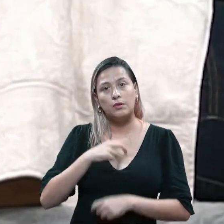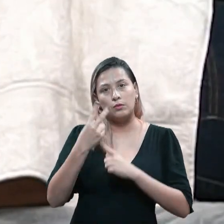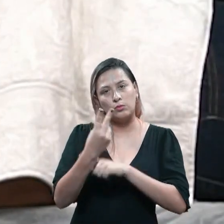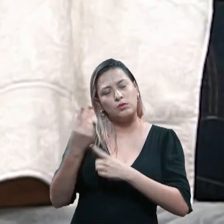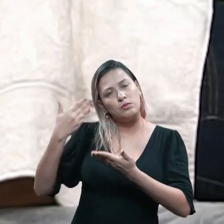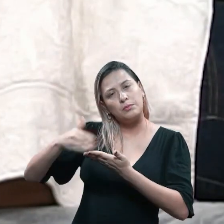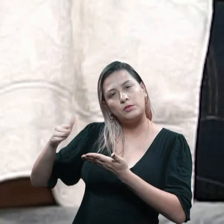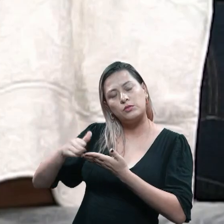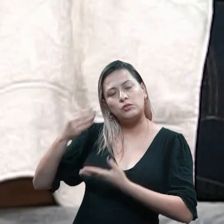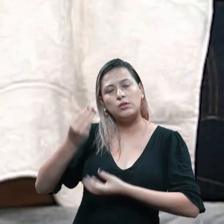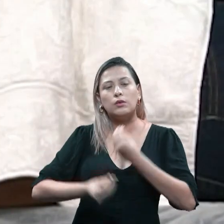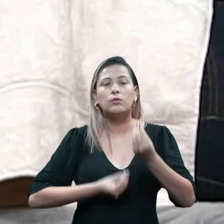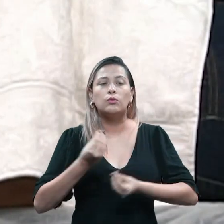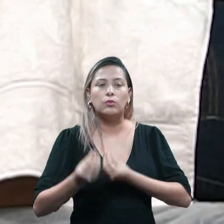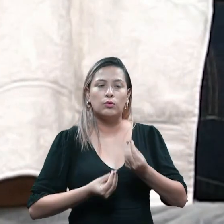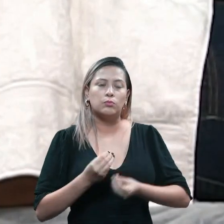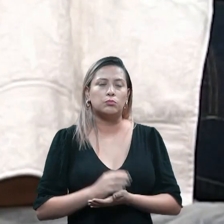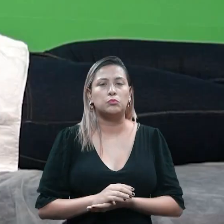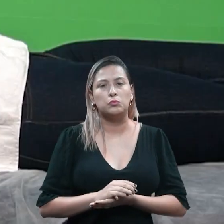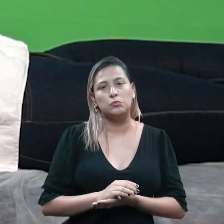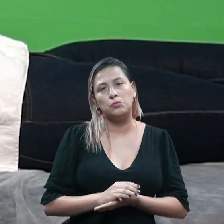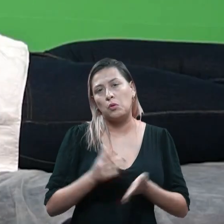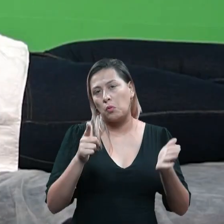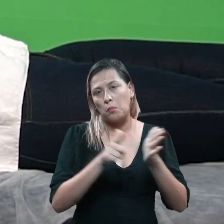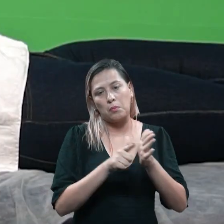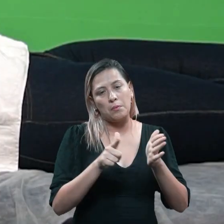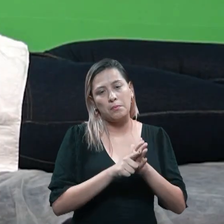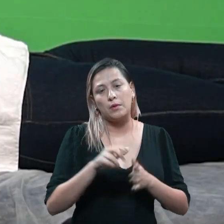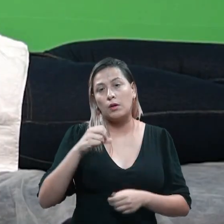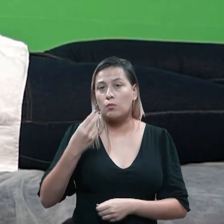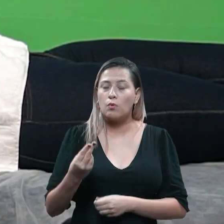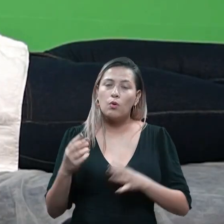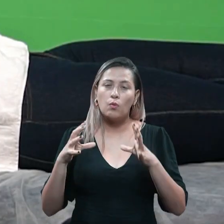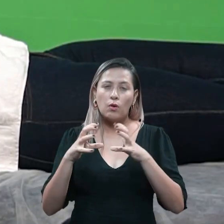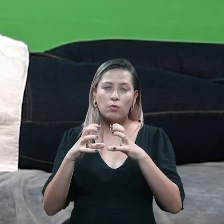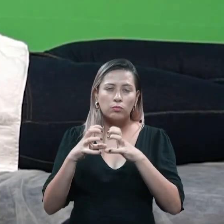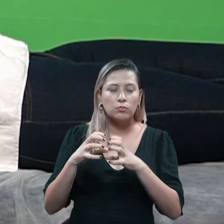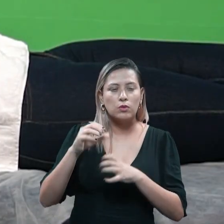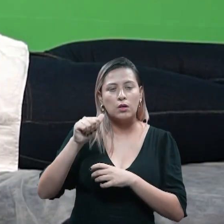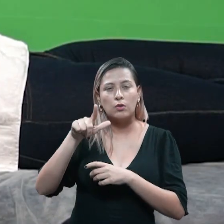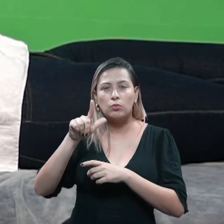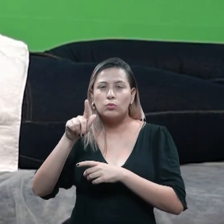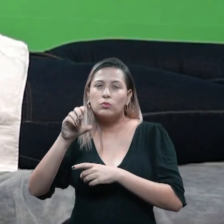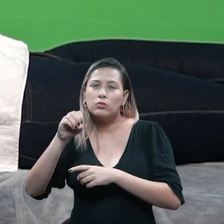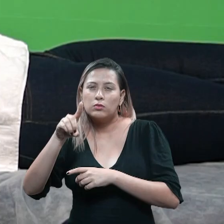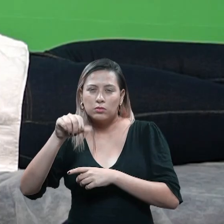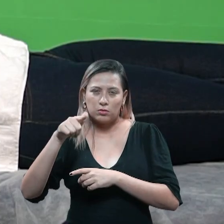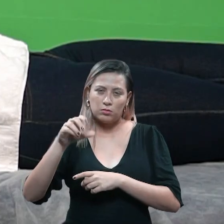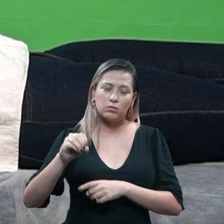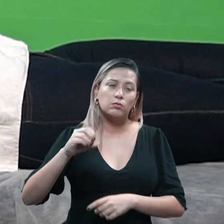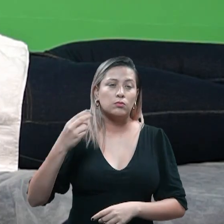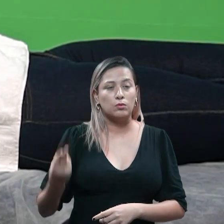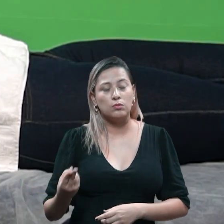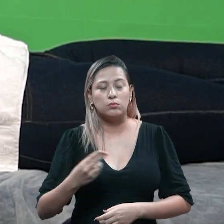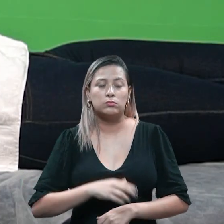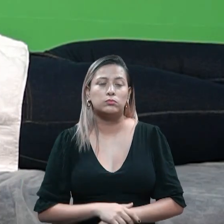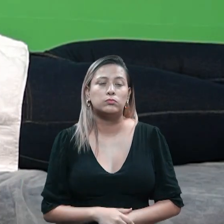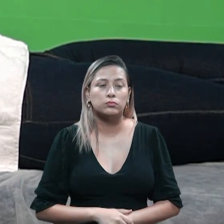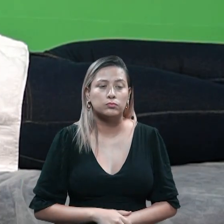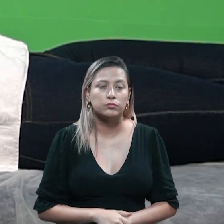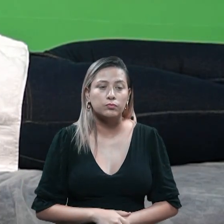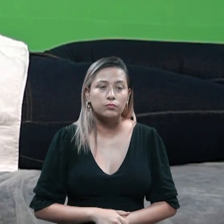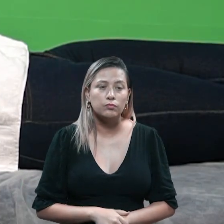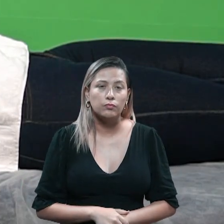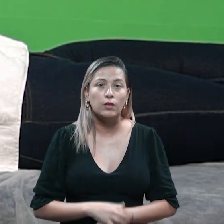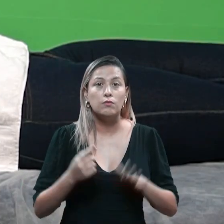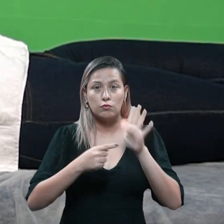posso retirar ele com um lencinho de papel ou com algodão, 3 formas, algodão ou o lenço. Eu vou fazer as 3